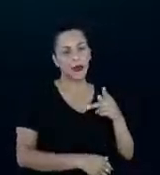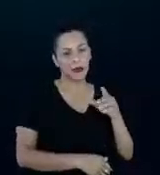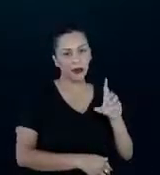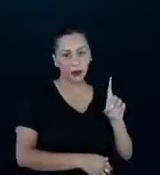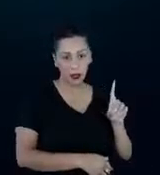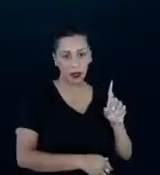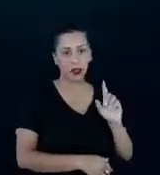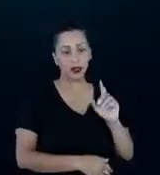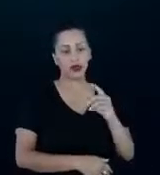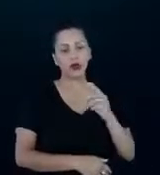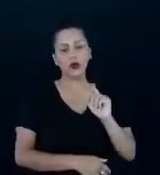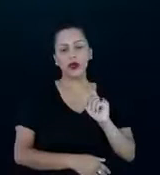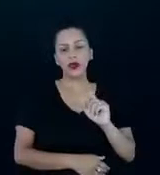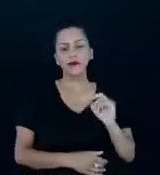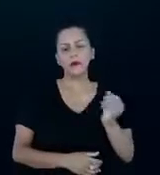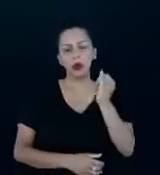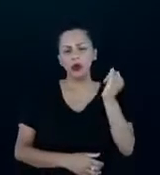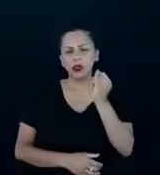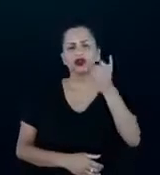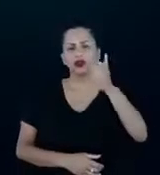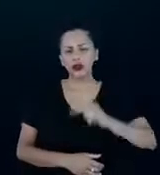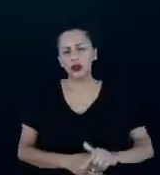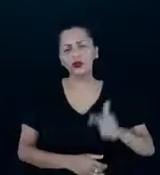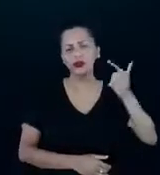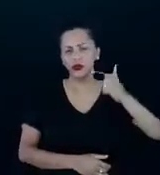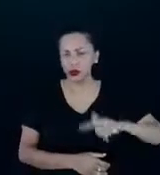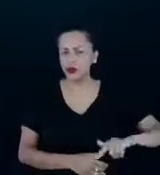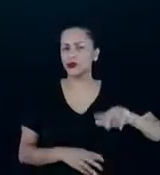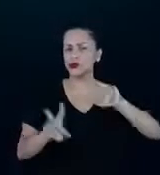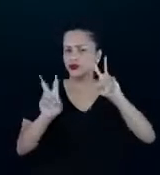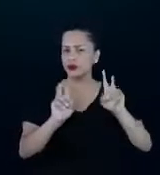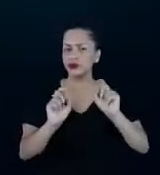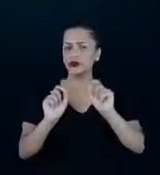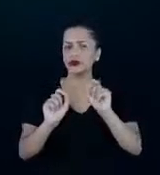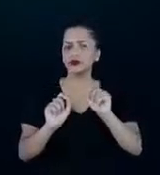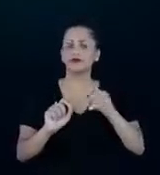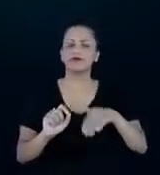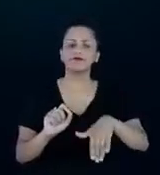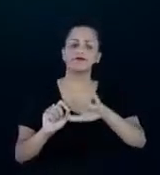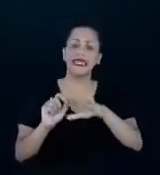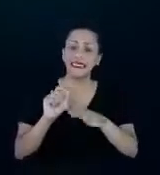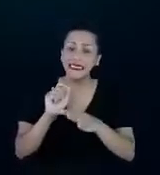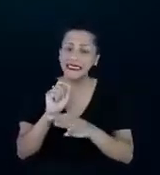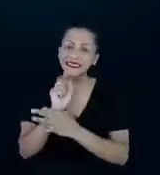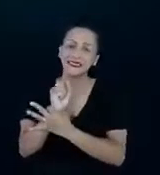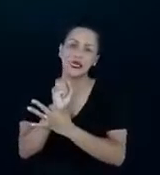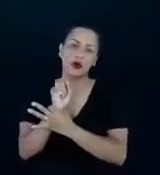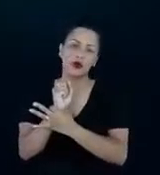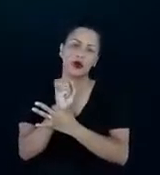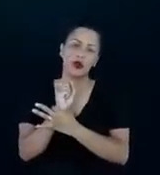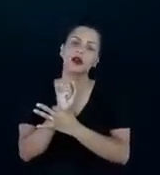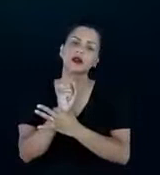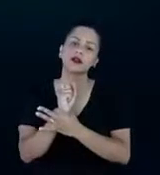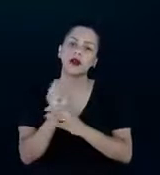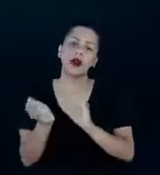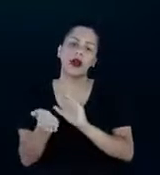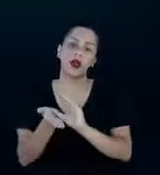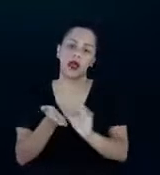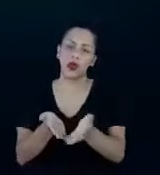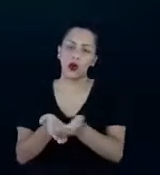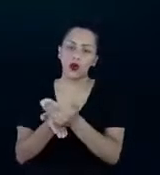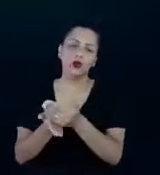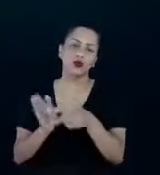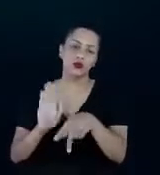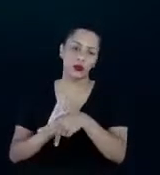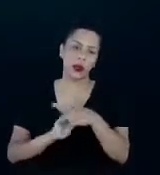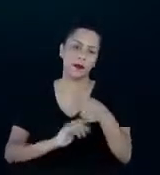é importante que a gente bata sempre nessa tecla, mais segurança para manutenção de recursos de P&D. Pesquisa tecnológica